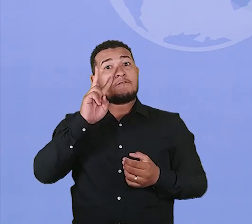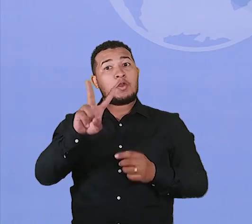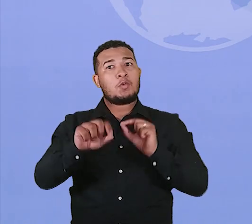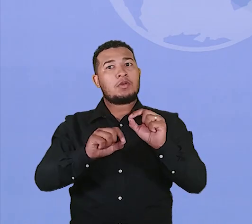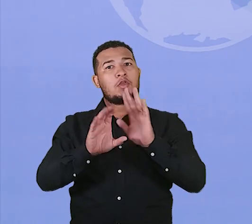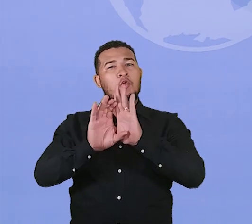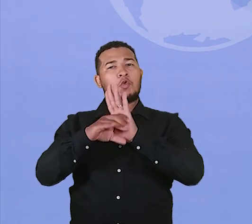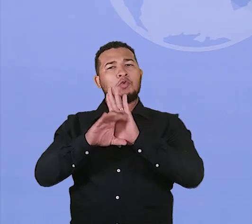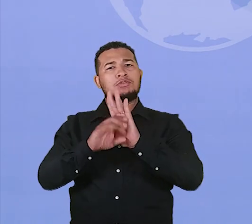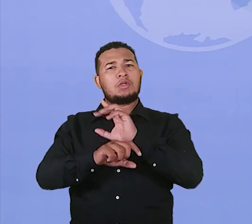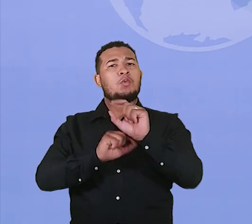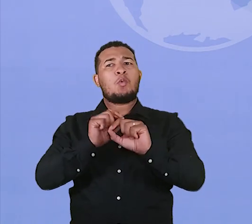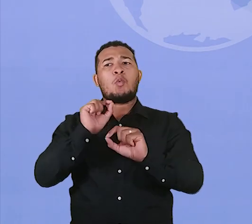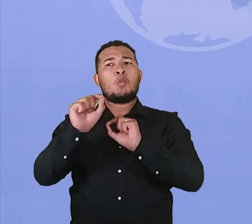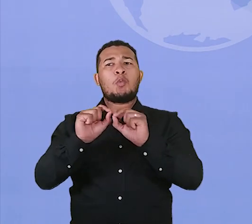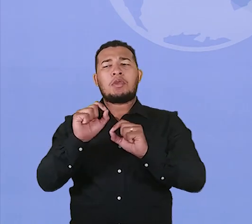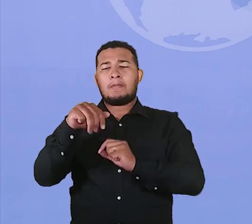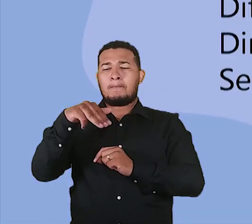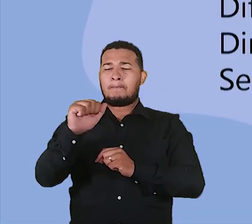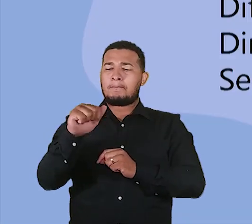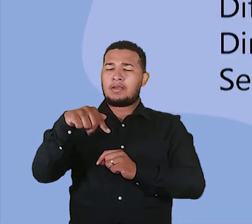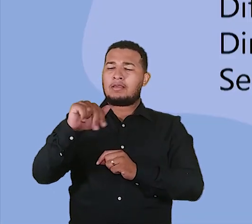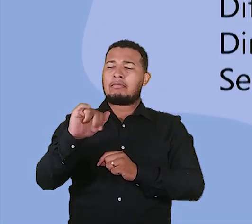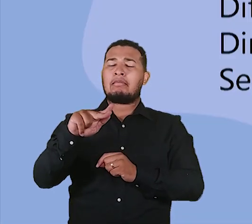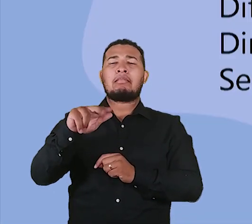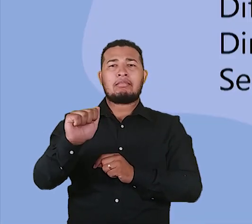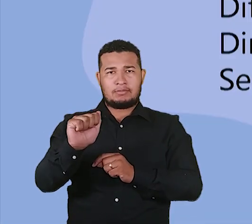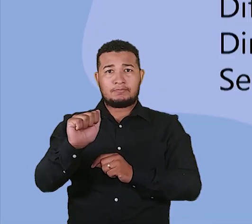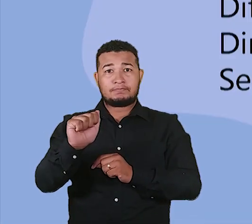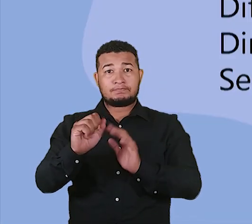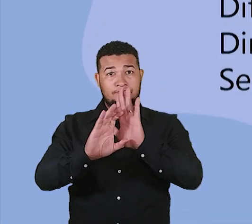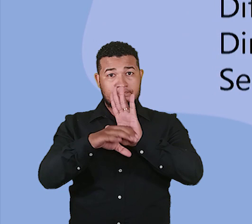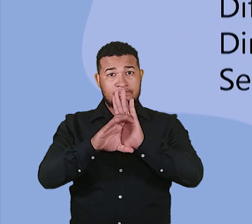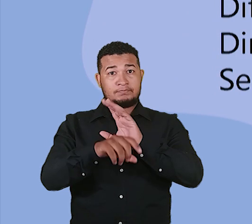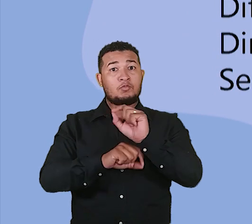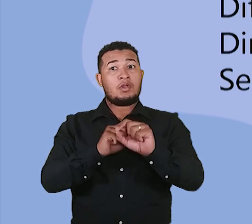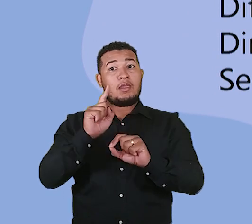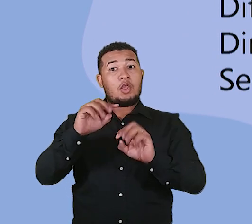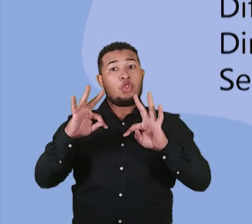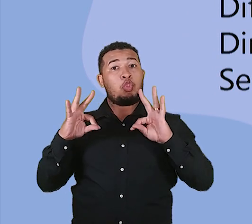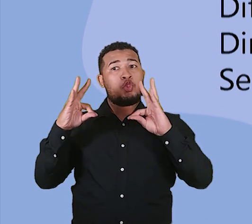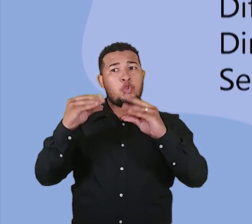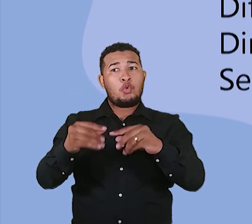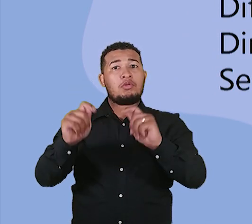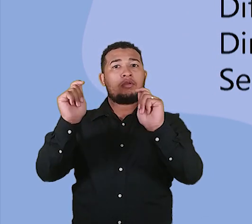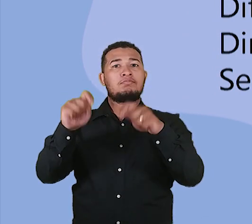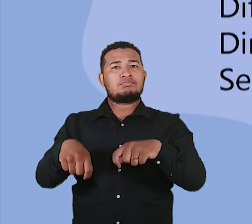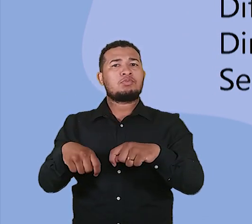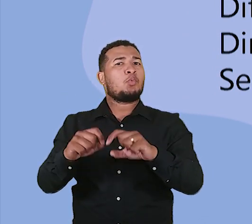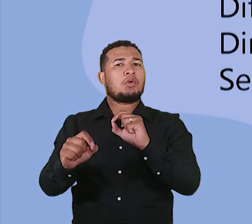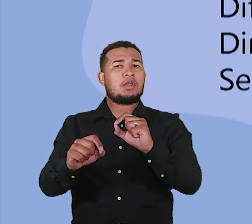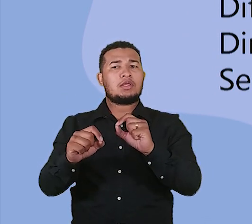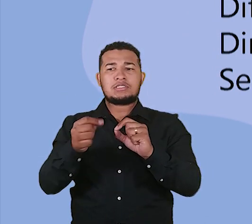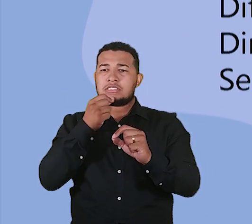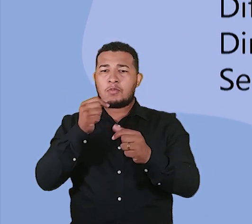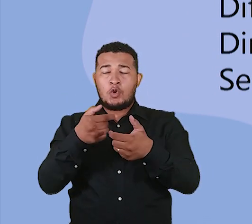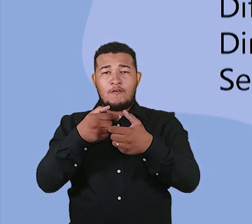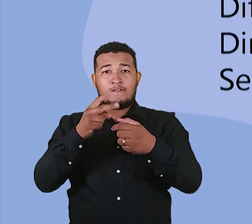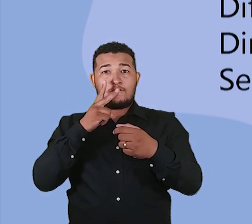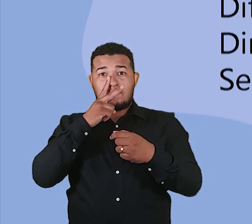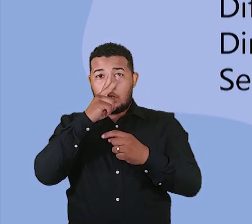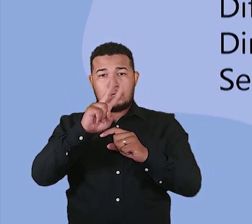para o conceito do que é a máquina o conceito de máquina tudo aquilo que é capaz de